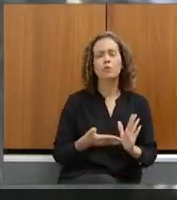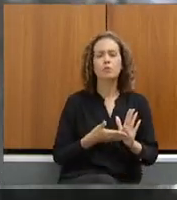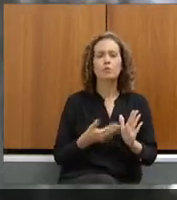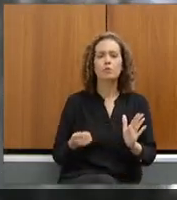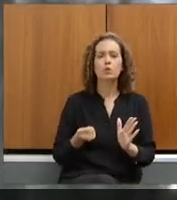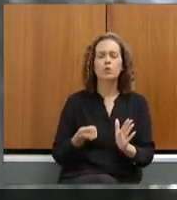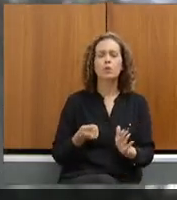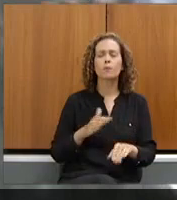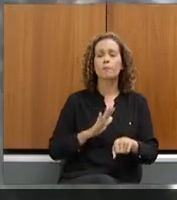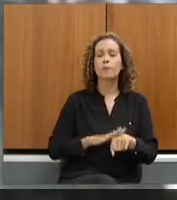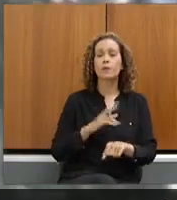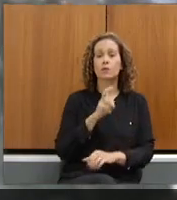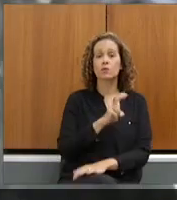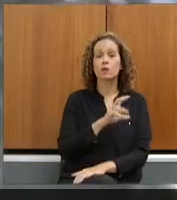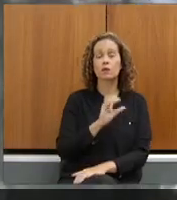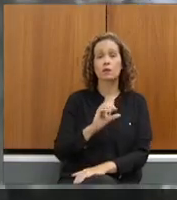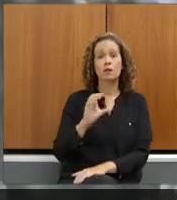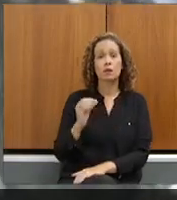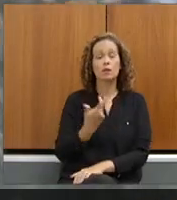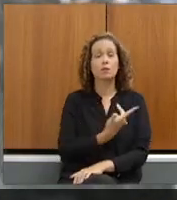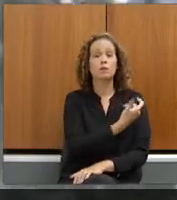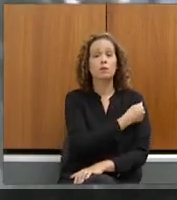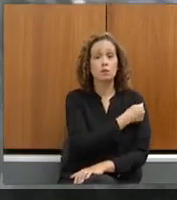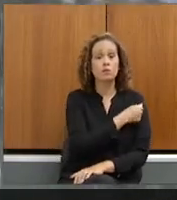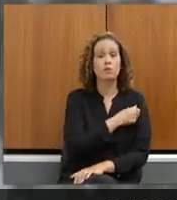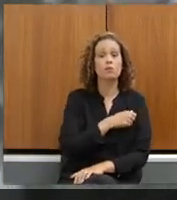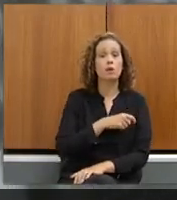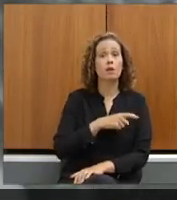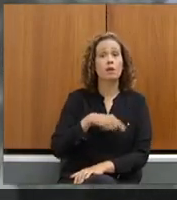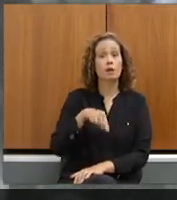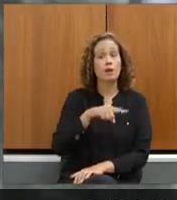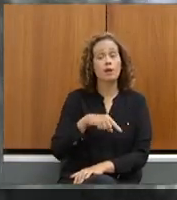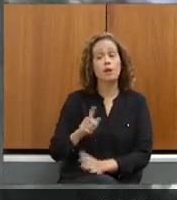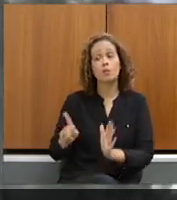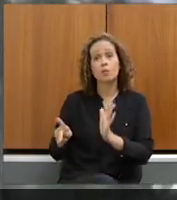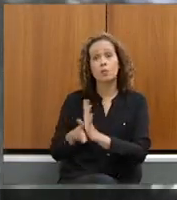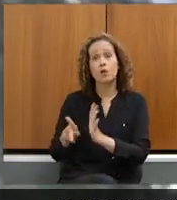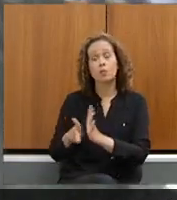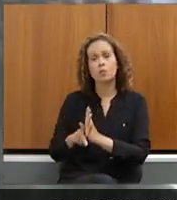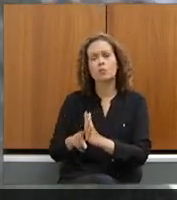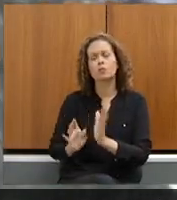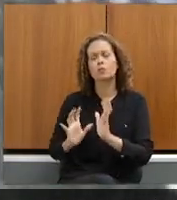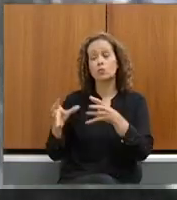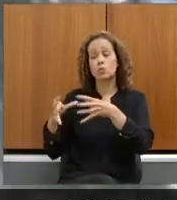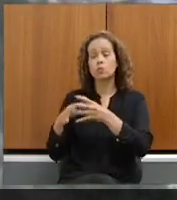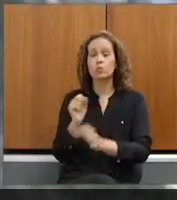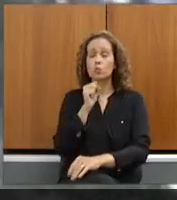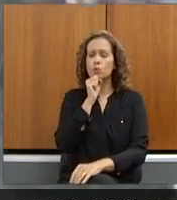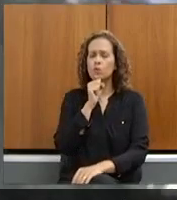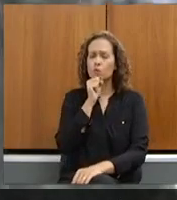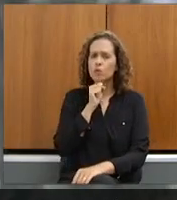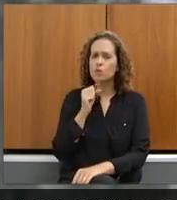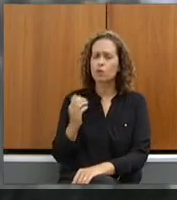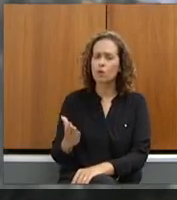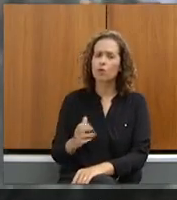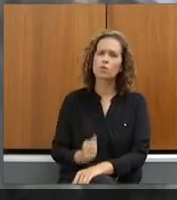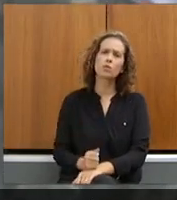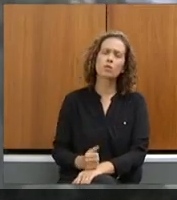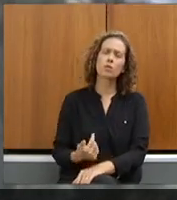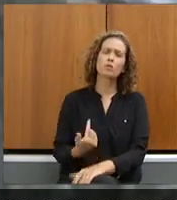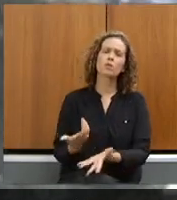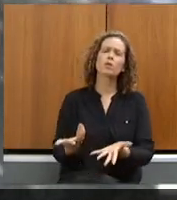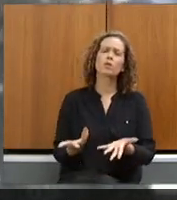500 12 duvidosos divisões vacinas eu fico